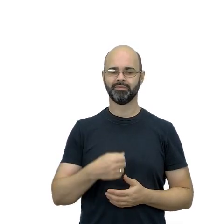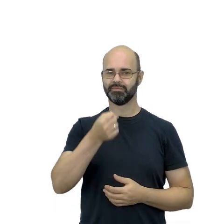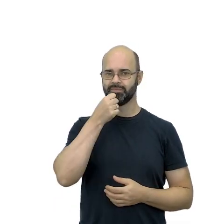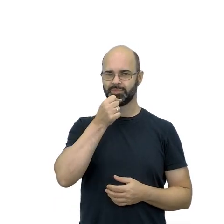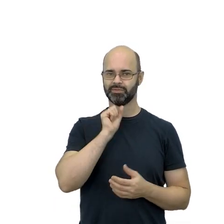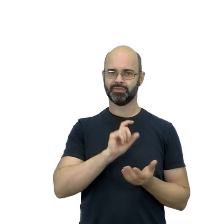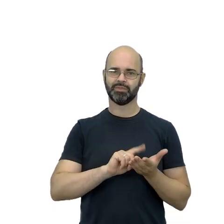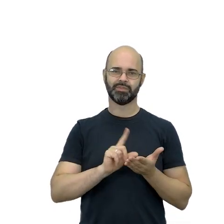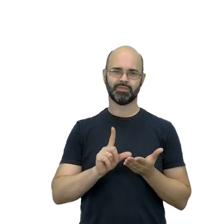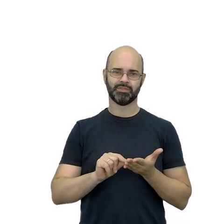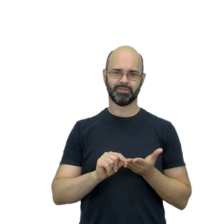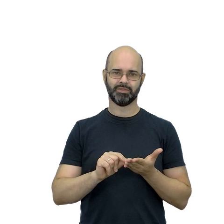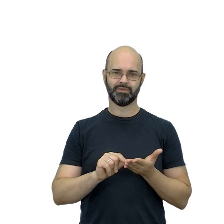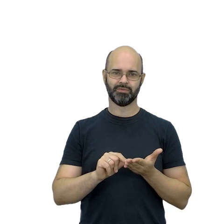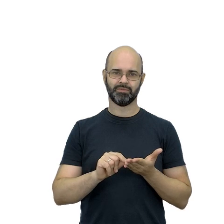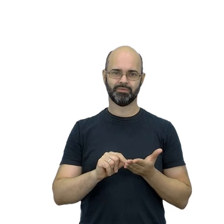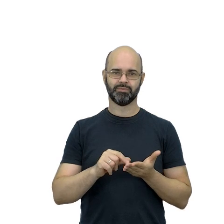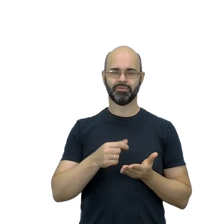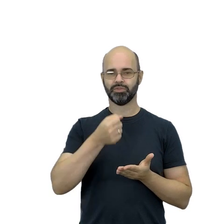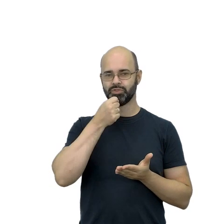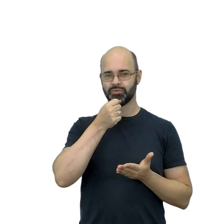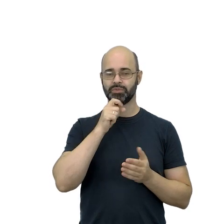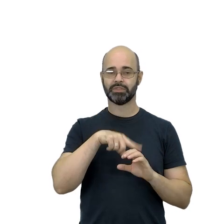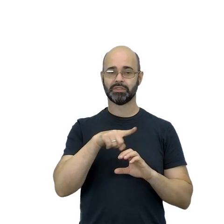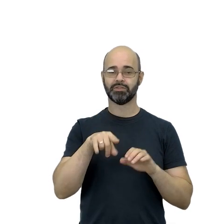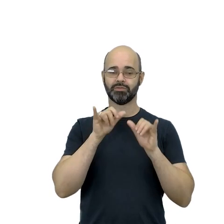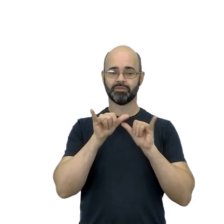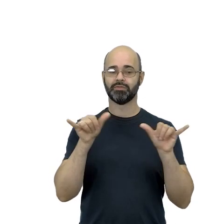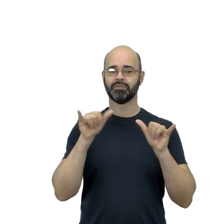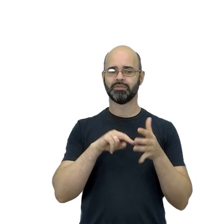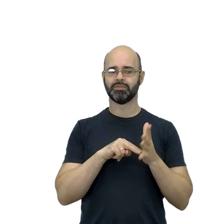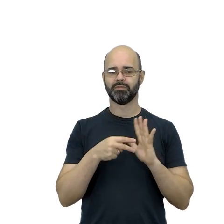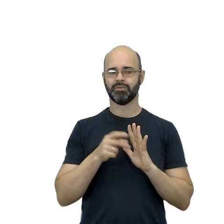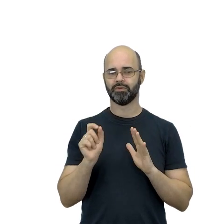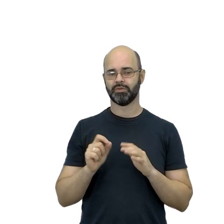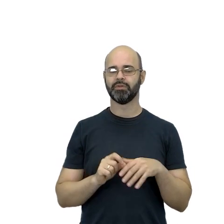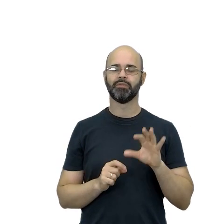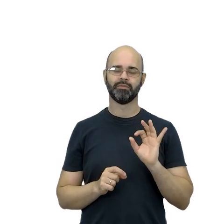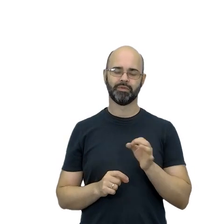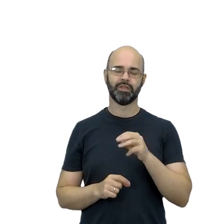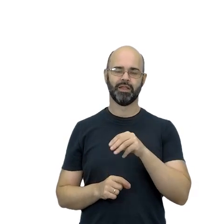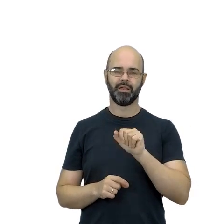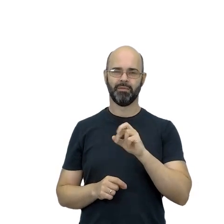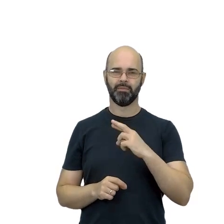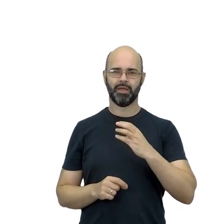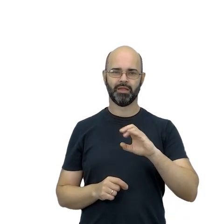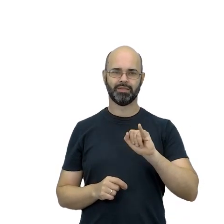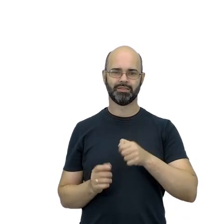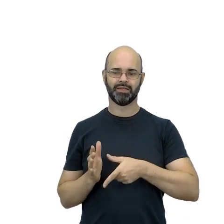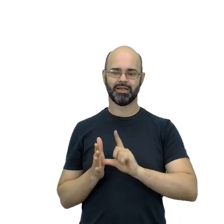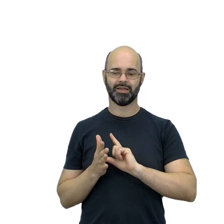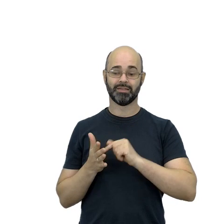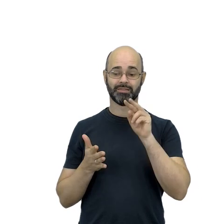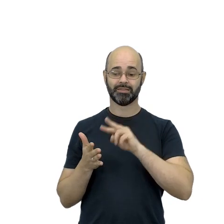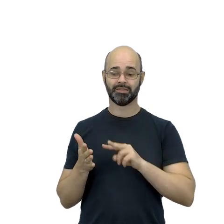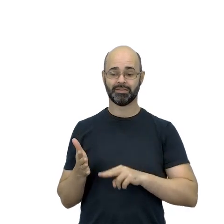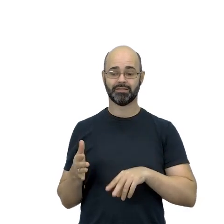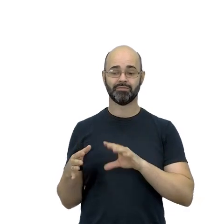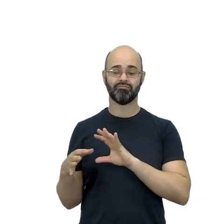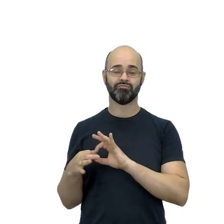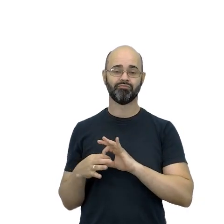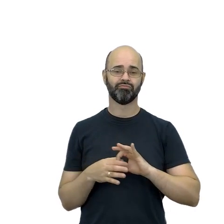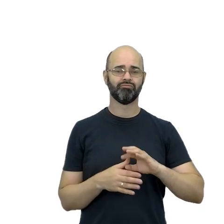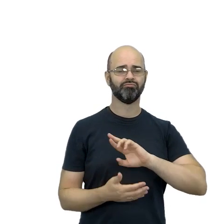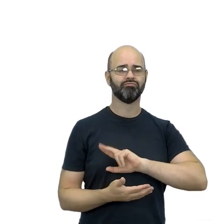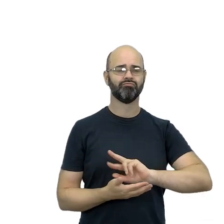olha, o texto lido pela Márcia, que pode ser bastante explorado aí por, não é, em diferentes componentes,